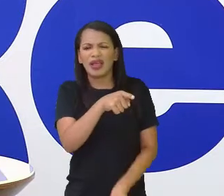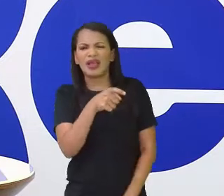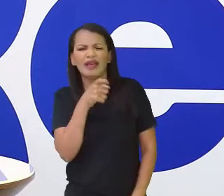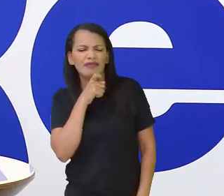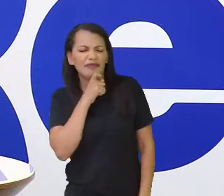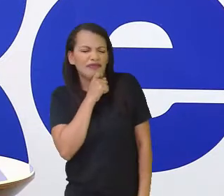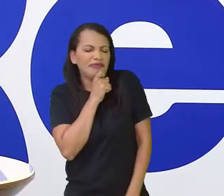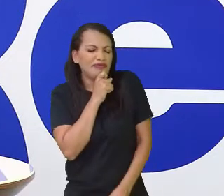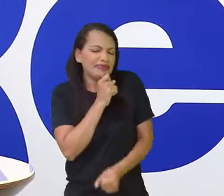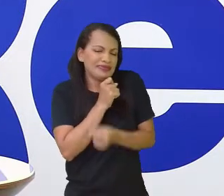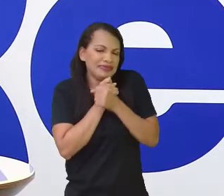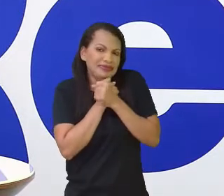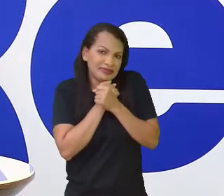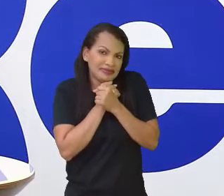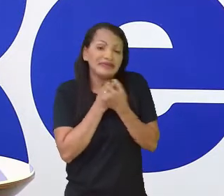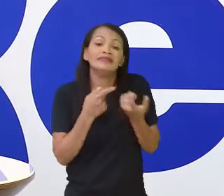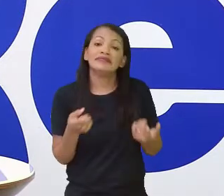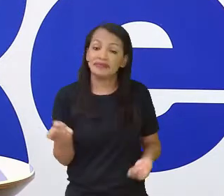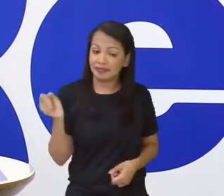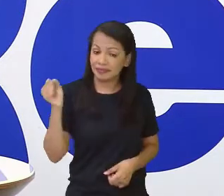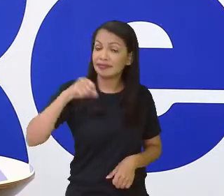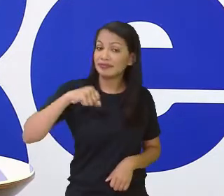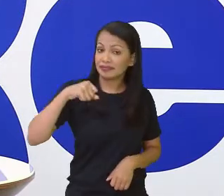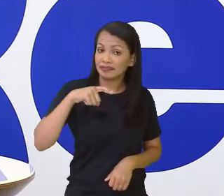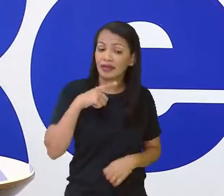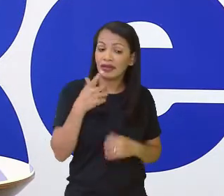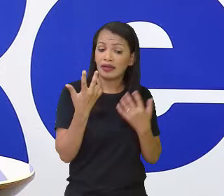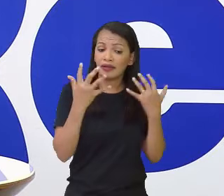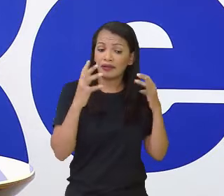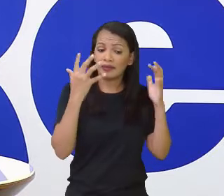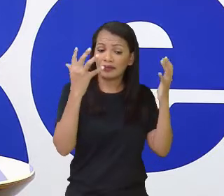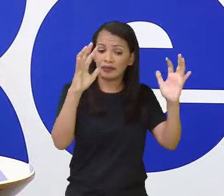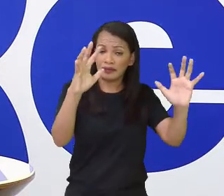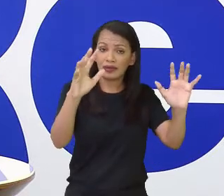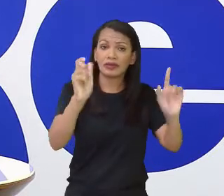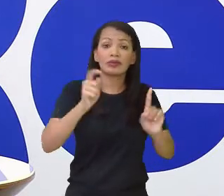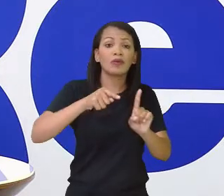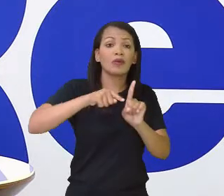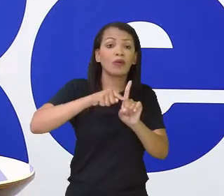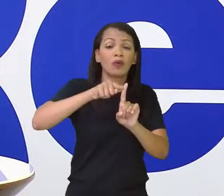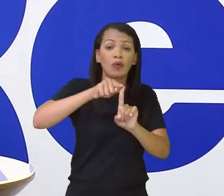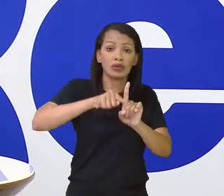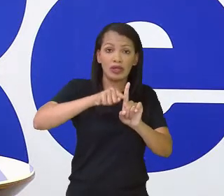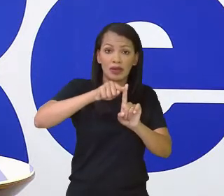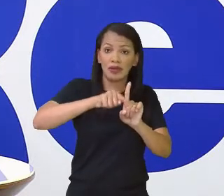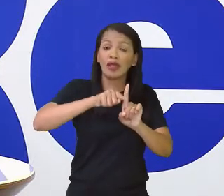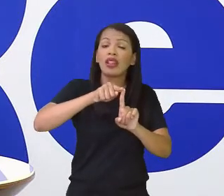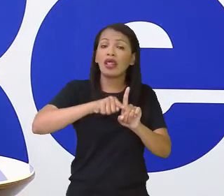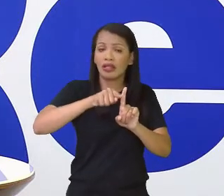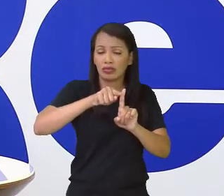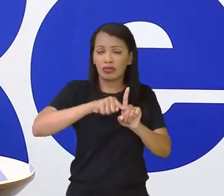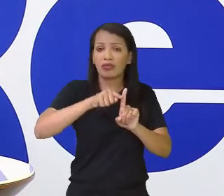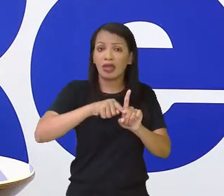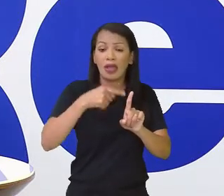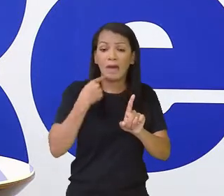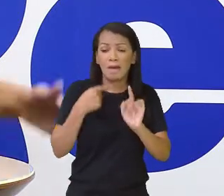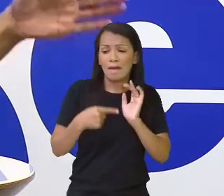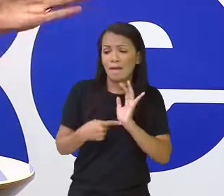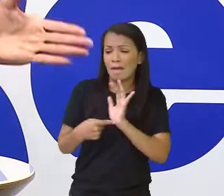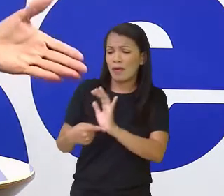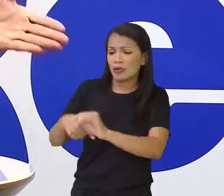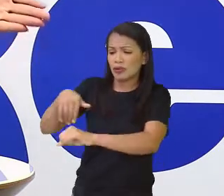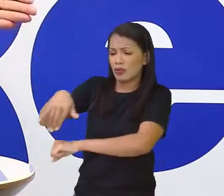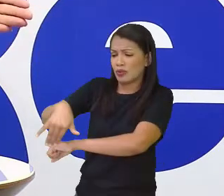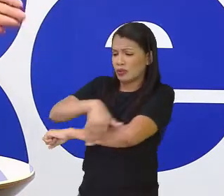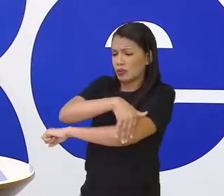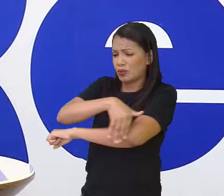né? Logicamente, o campo, né, onde tem mais árvores, a temperatura é muito mais amena do que quando a gente mostra aquelas avenidas